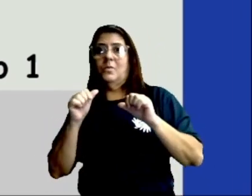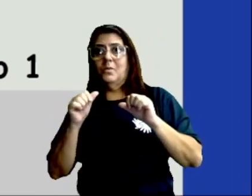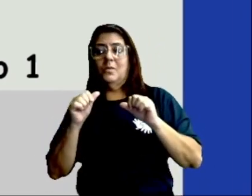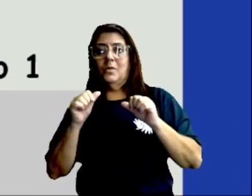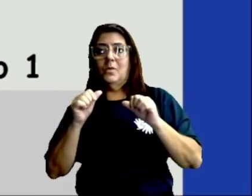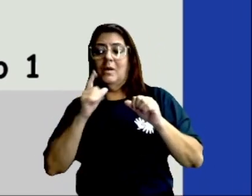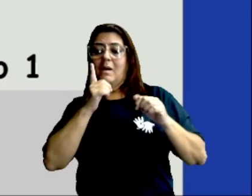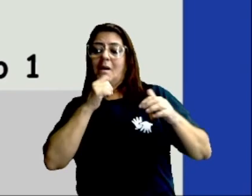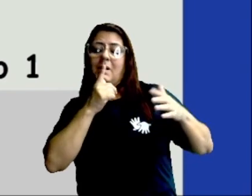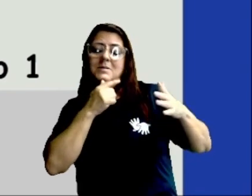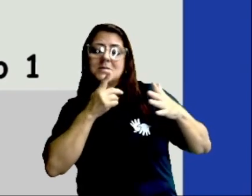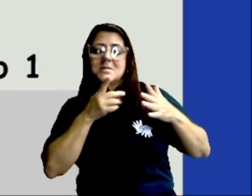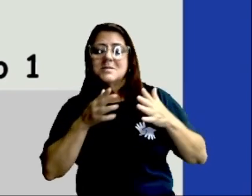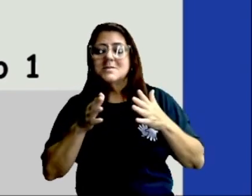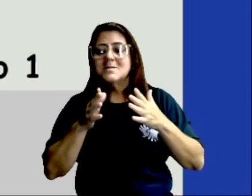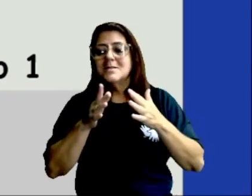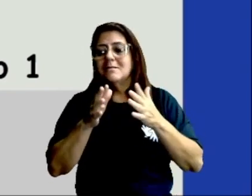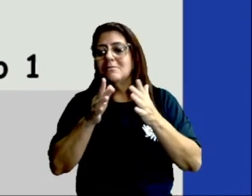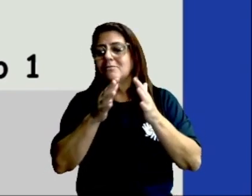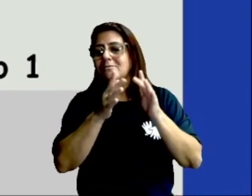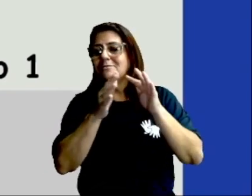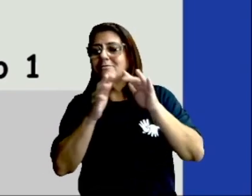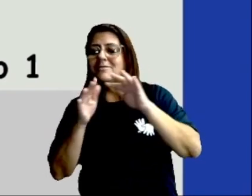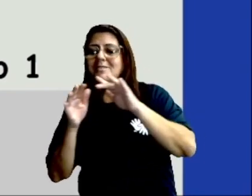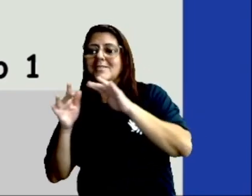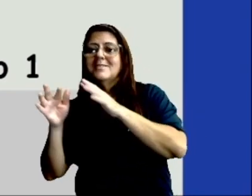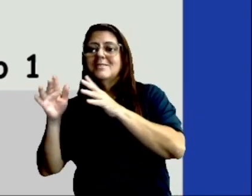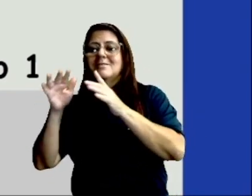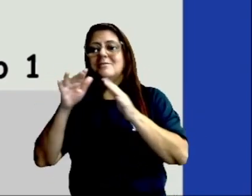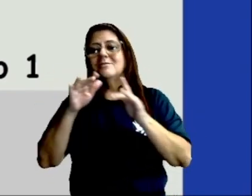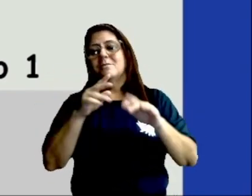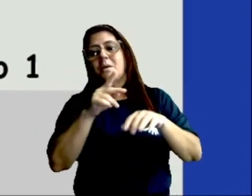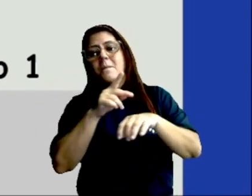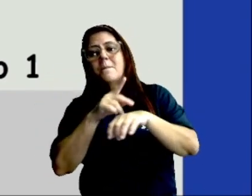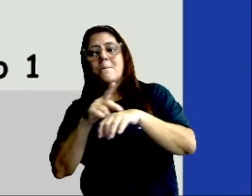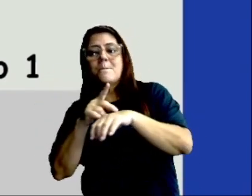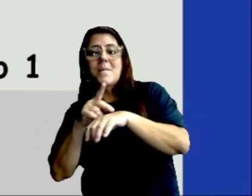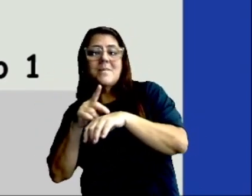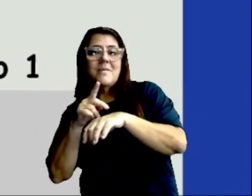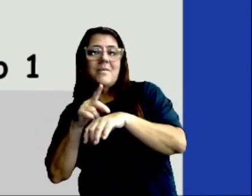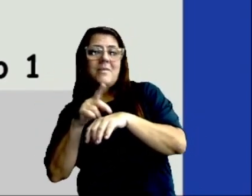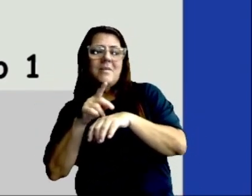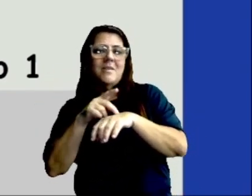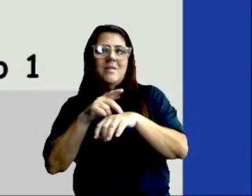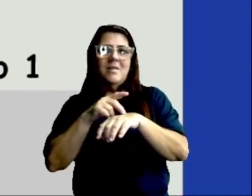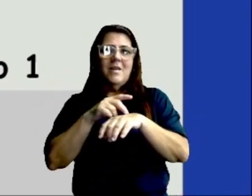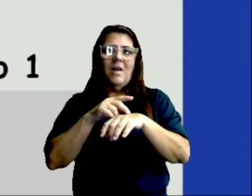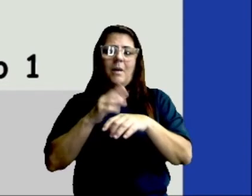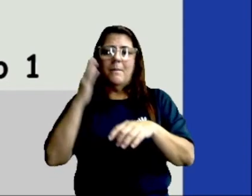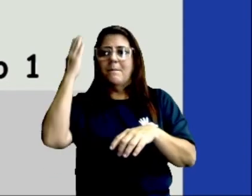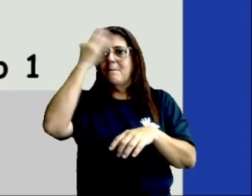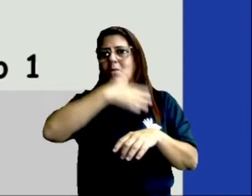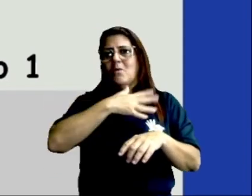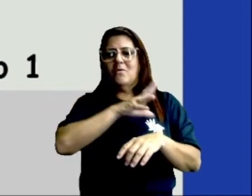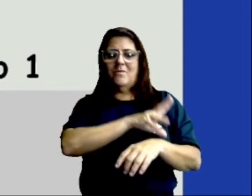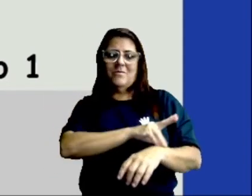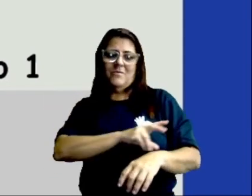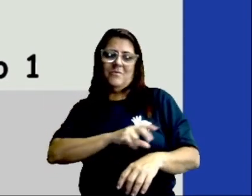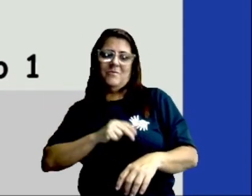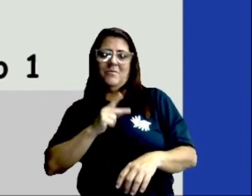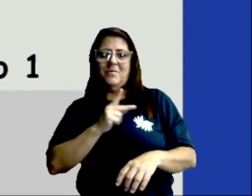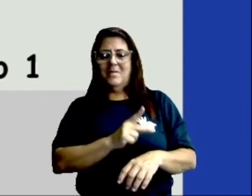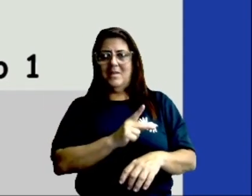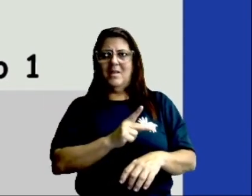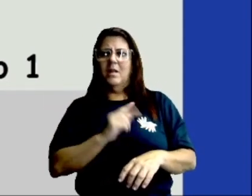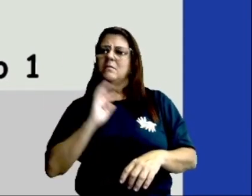as águas levavam as preciosas pedrinhas até a sepultura do guerreiro, como prova do seu amor.